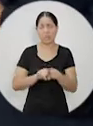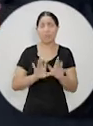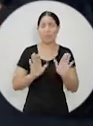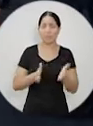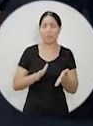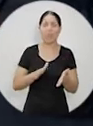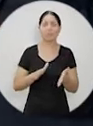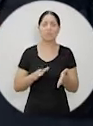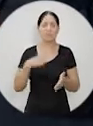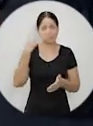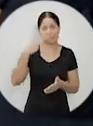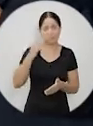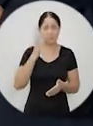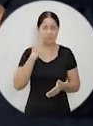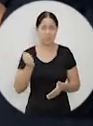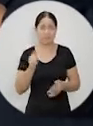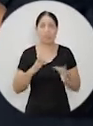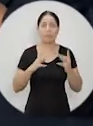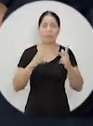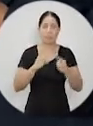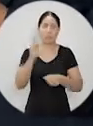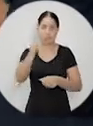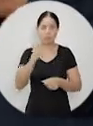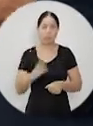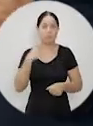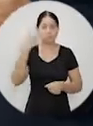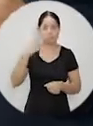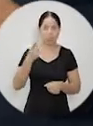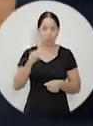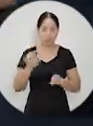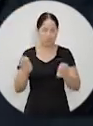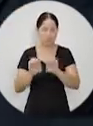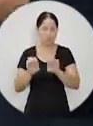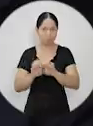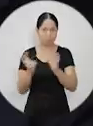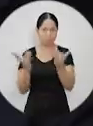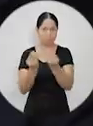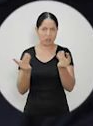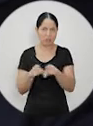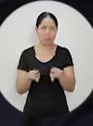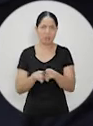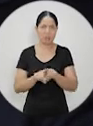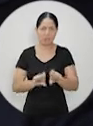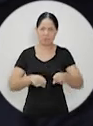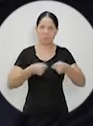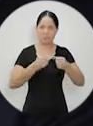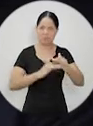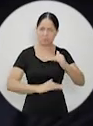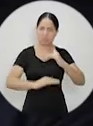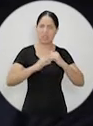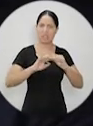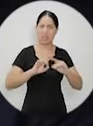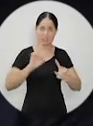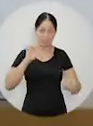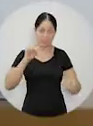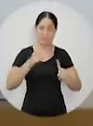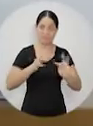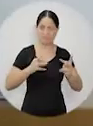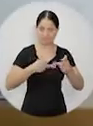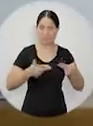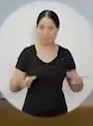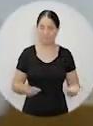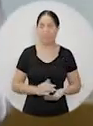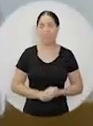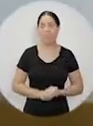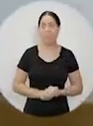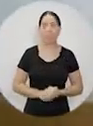advocacia sabe disso, porque o Brasil tem uma grande advocacia, bem formada, qualificada e que está à altura do desafio. E a gente